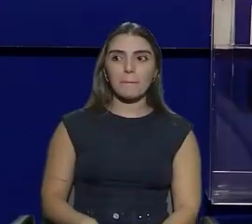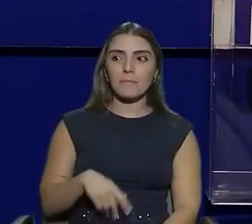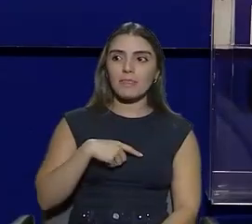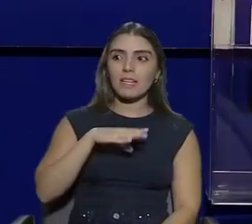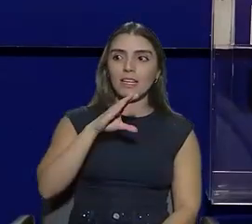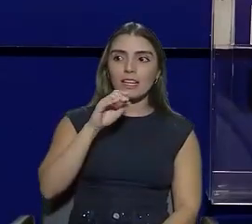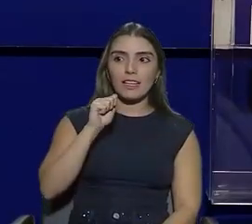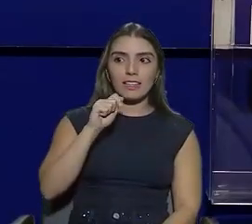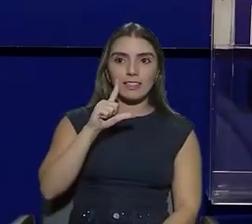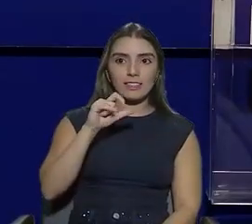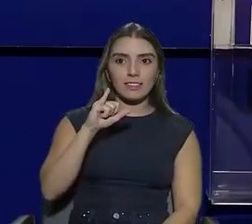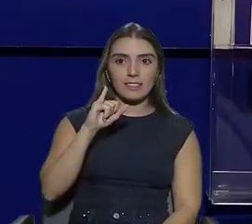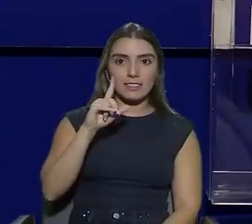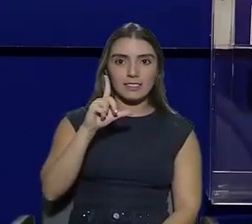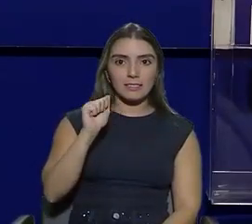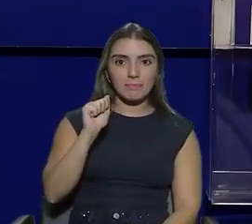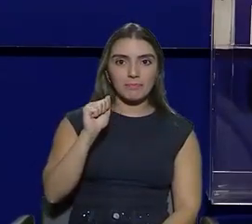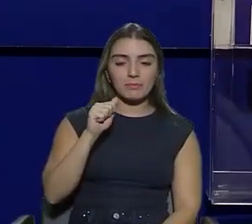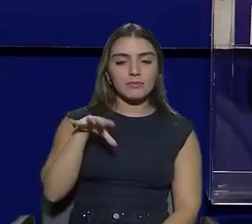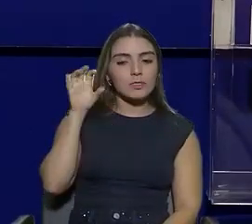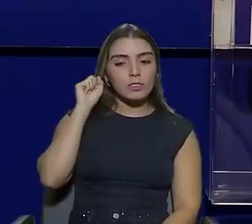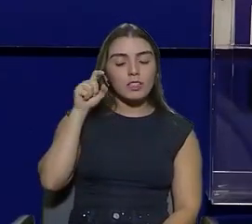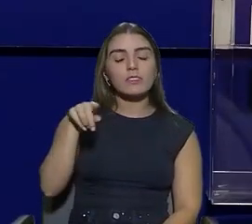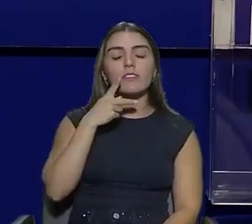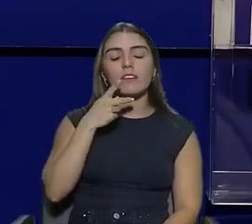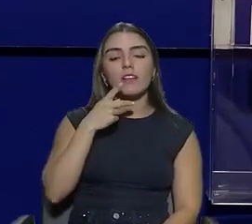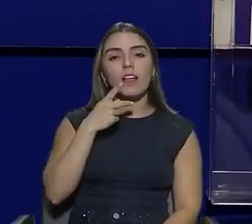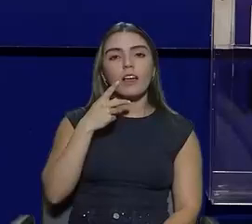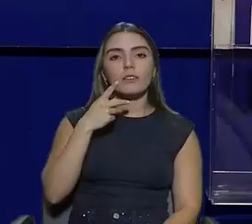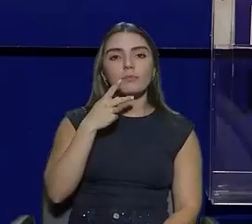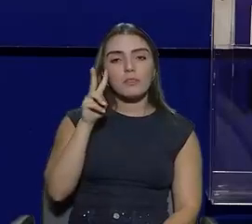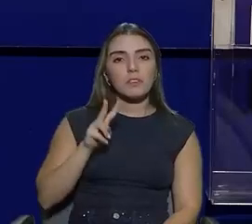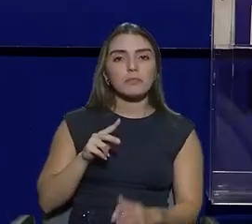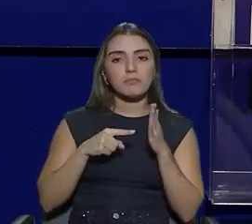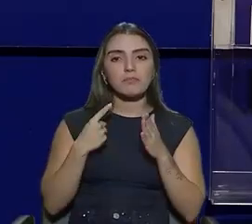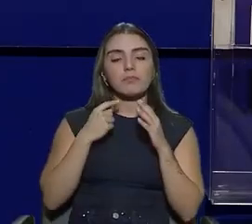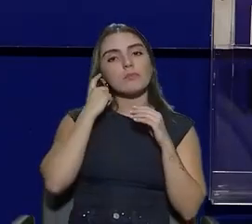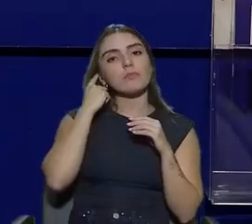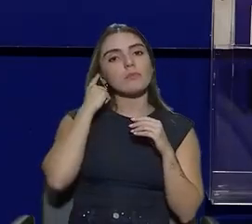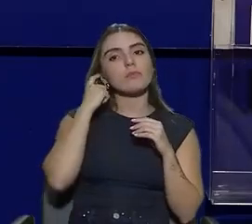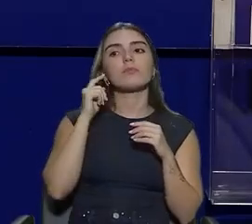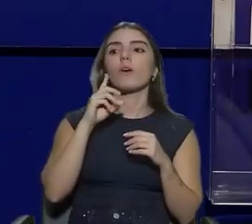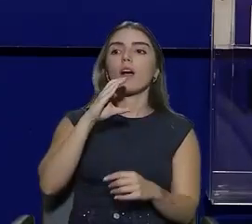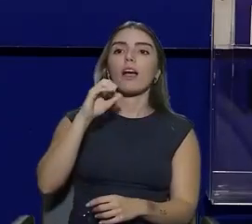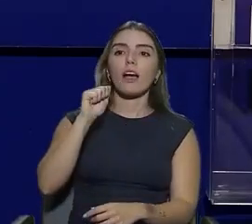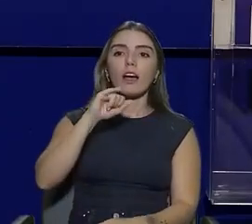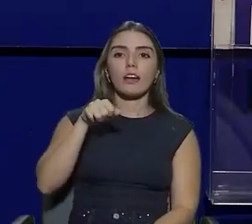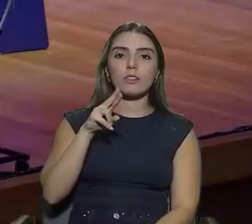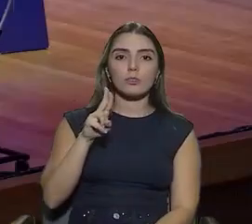vez que o Caju entrou na capa porque ele não entrou de outro jeito no